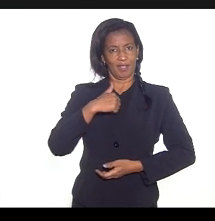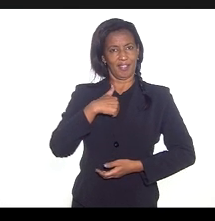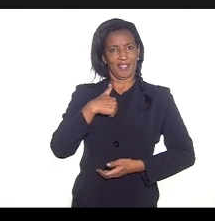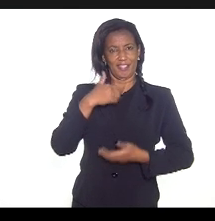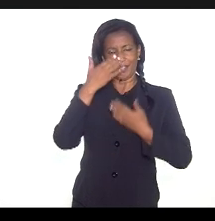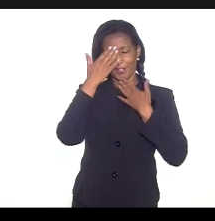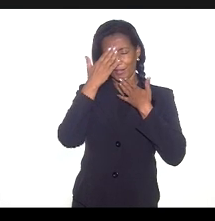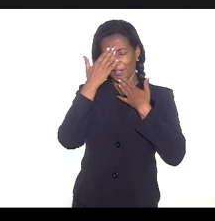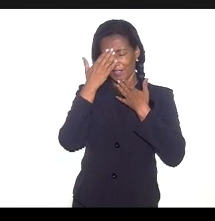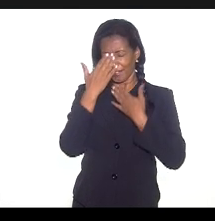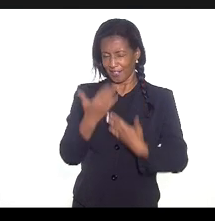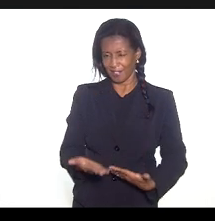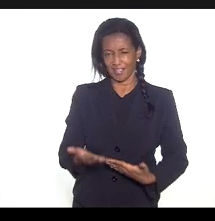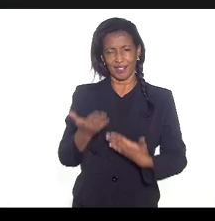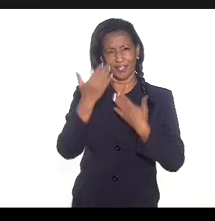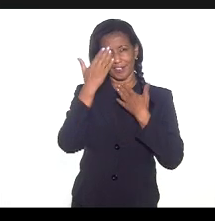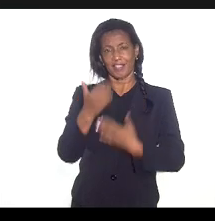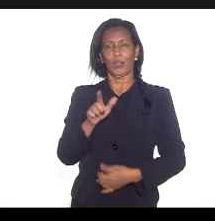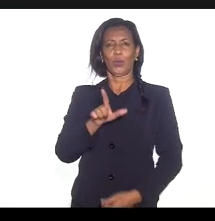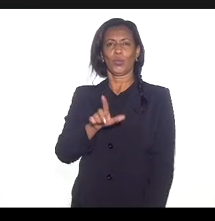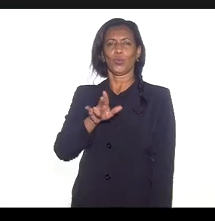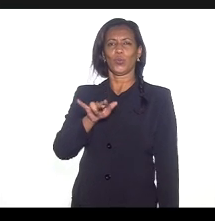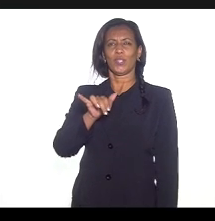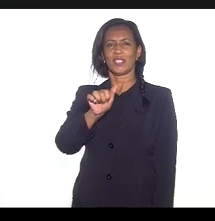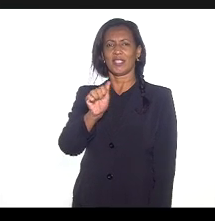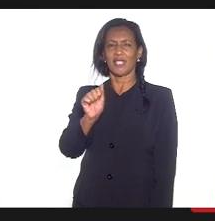Luciana Targino pelo convite, né?